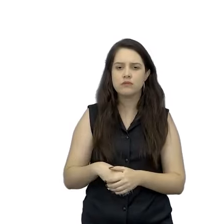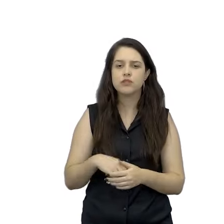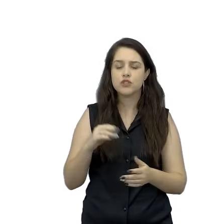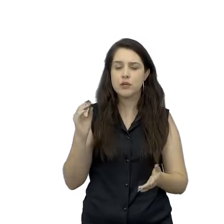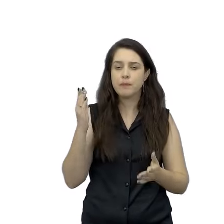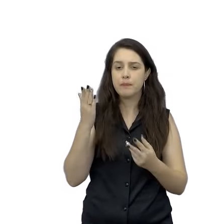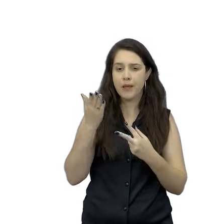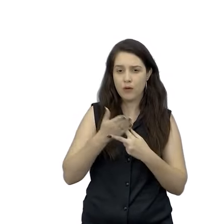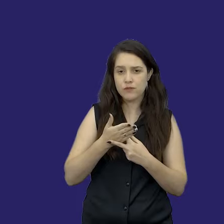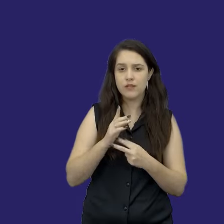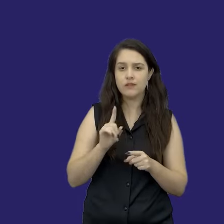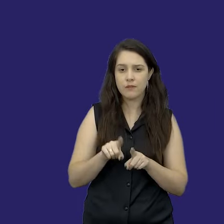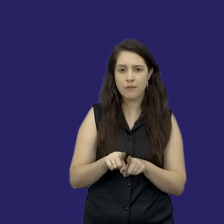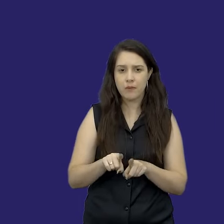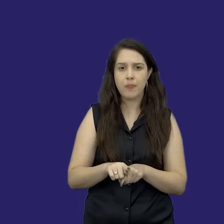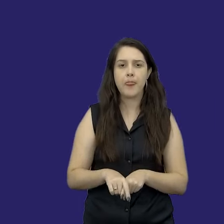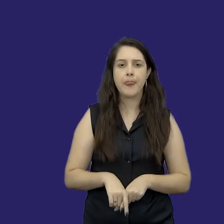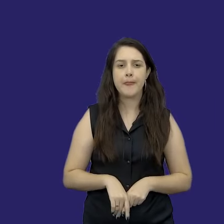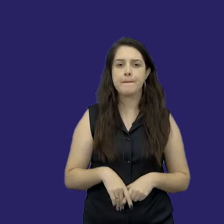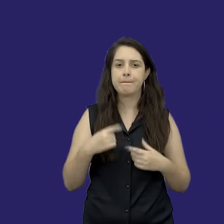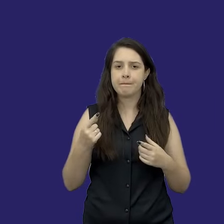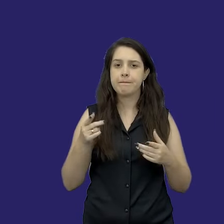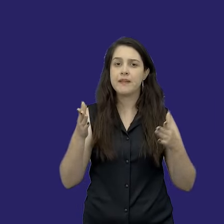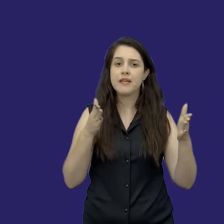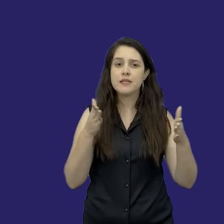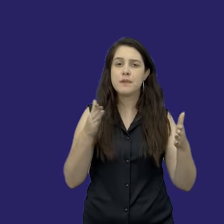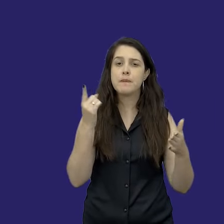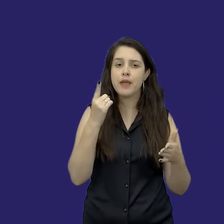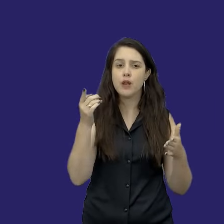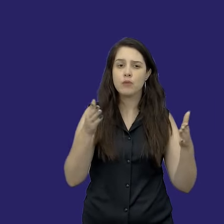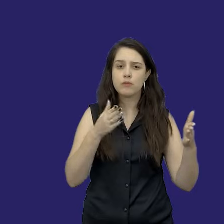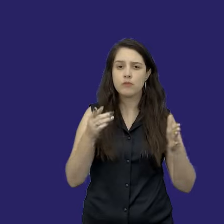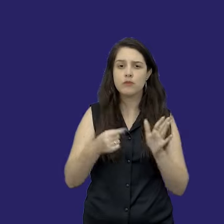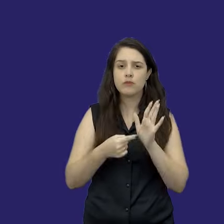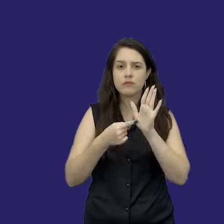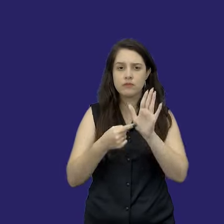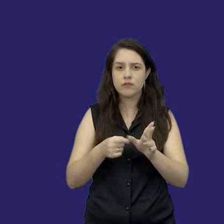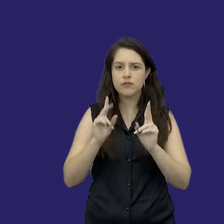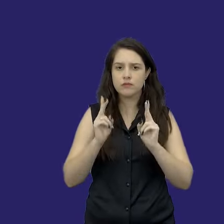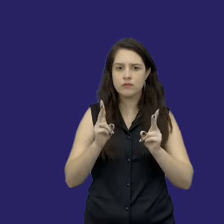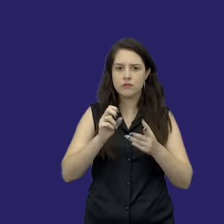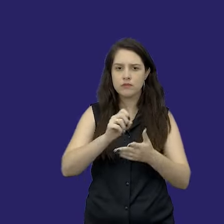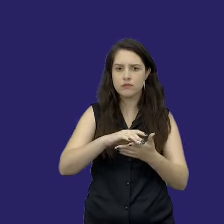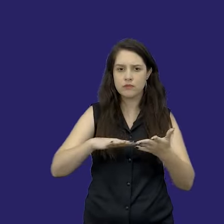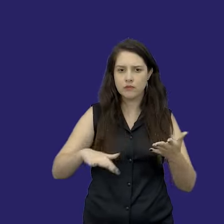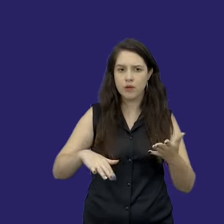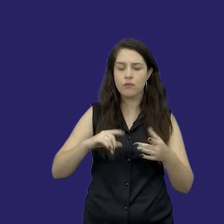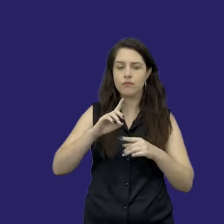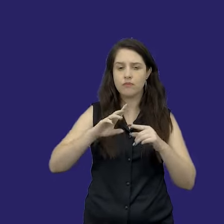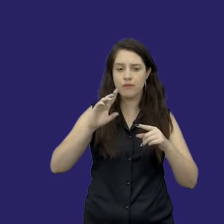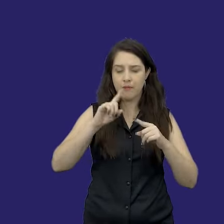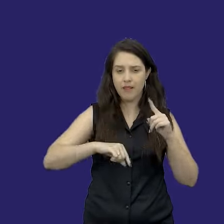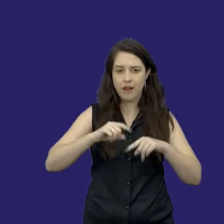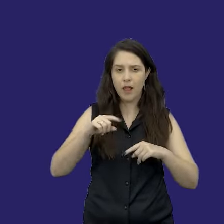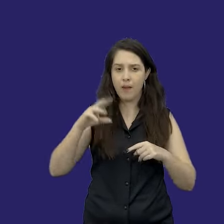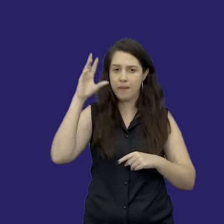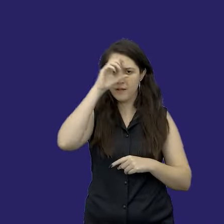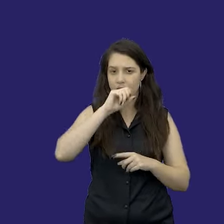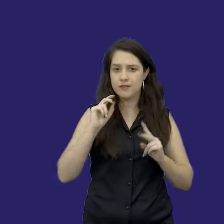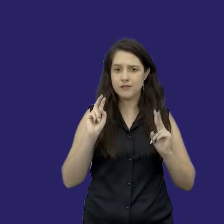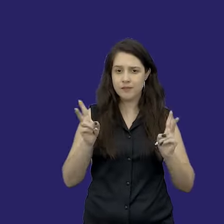pauta. Bom, nesse primeiro momento, que é a apresentação da sequência de atividades do material Aprender